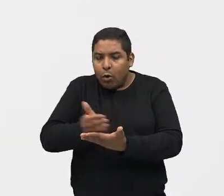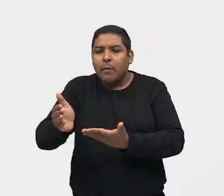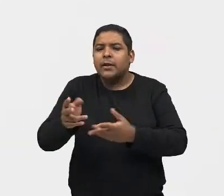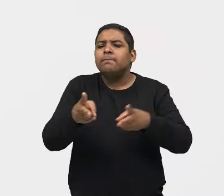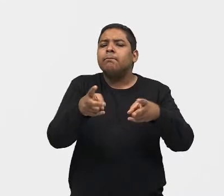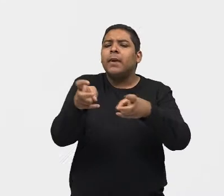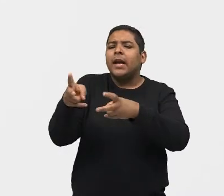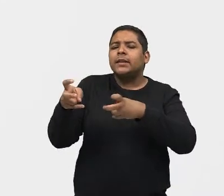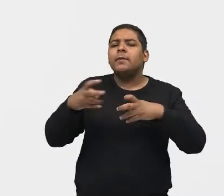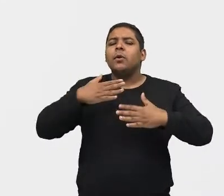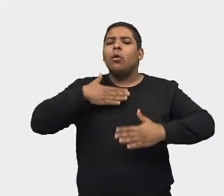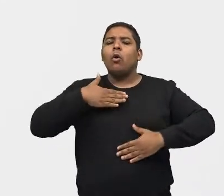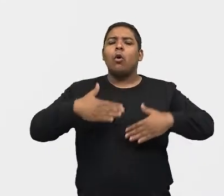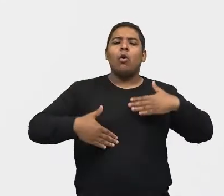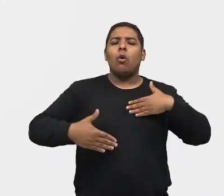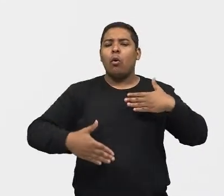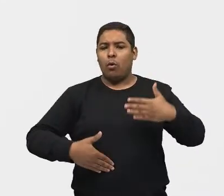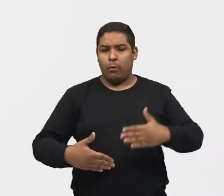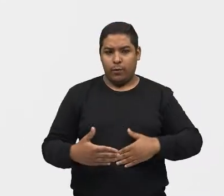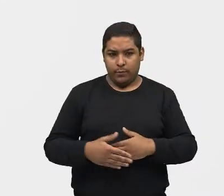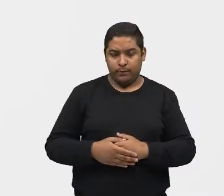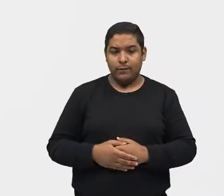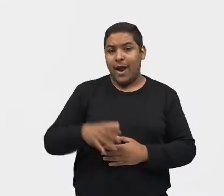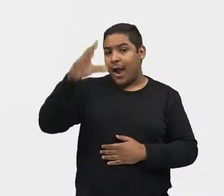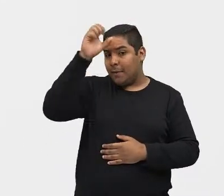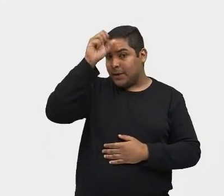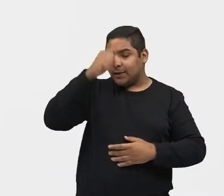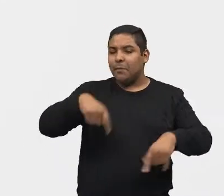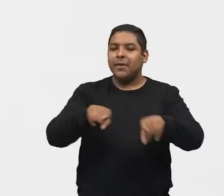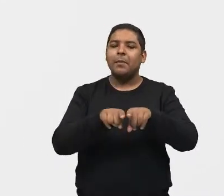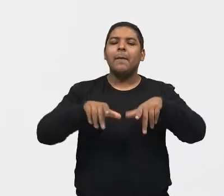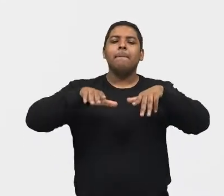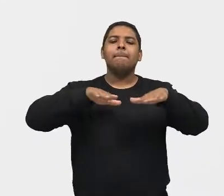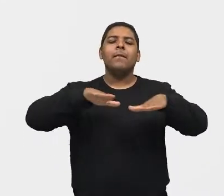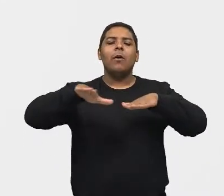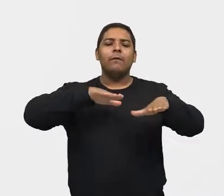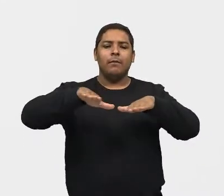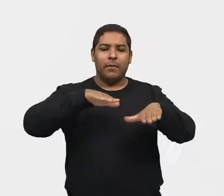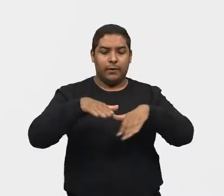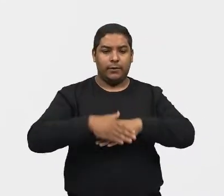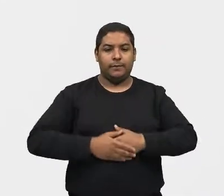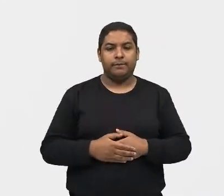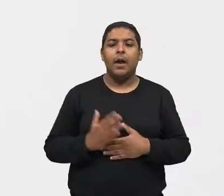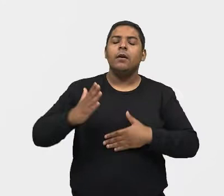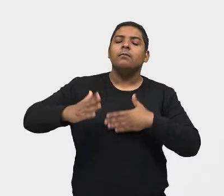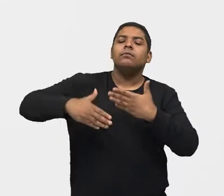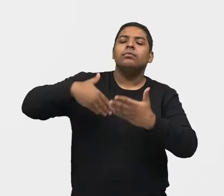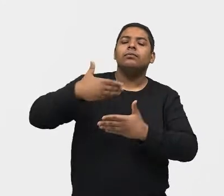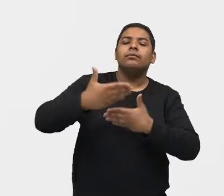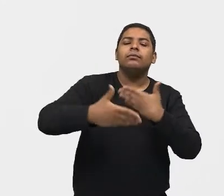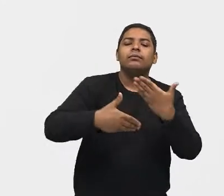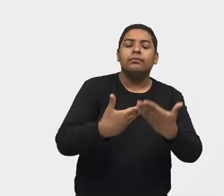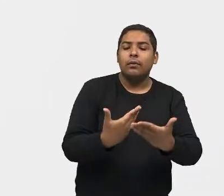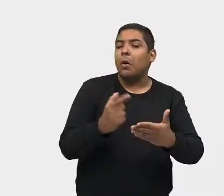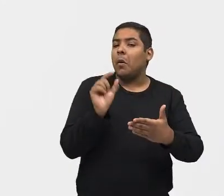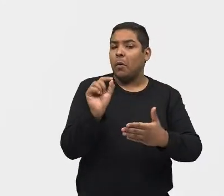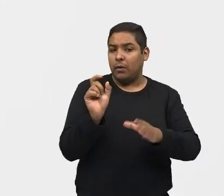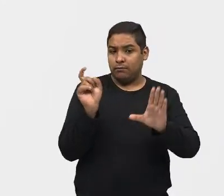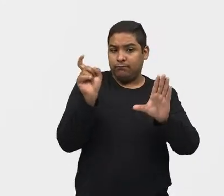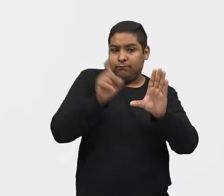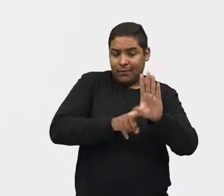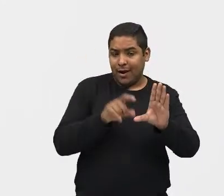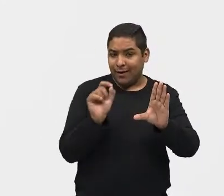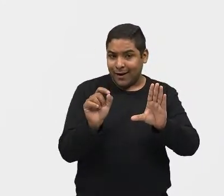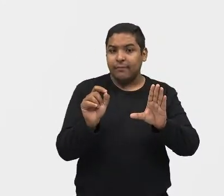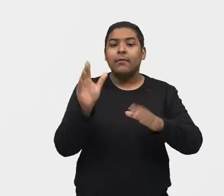a percepção corporal e aprendizagem de movimentos. Esse processo depende da observação dos